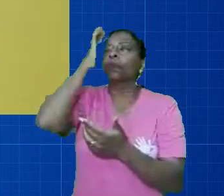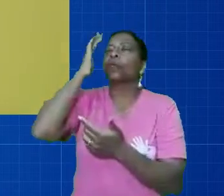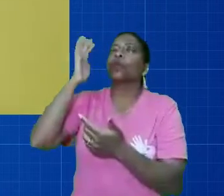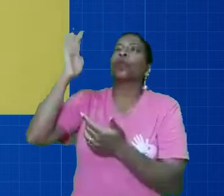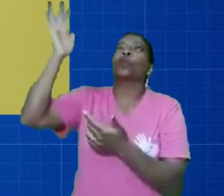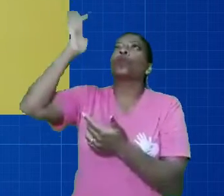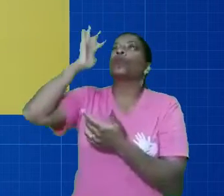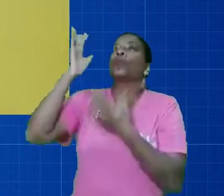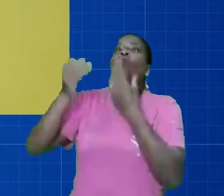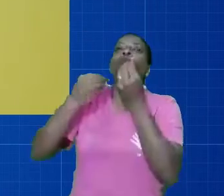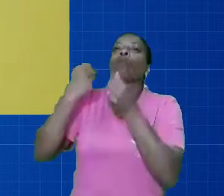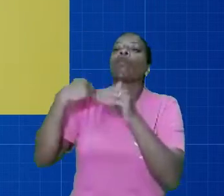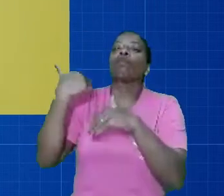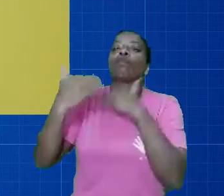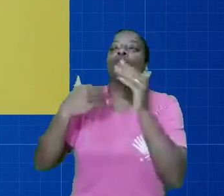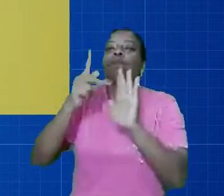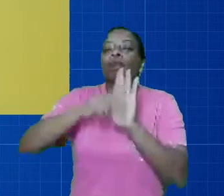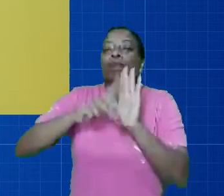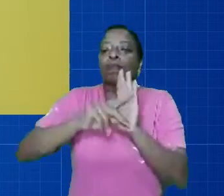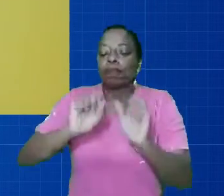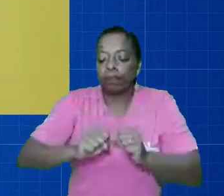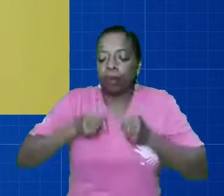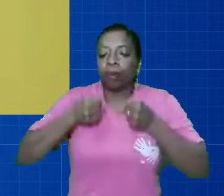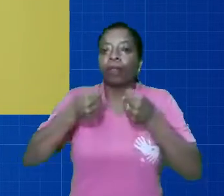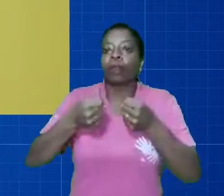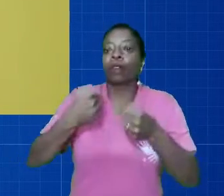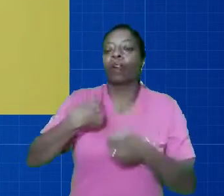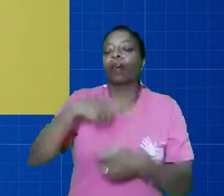que a Jaide, quando estava na coordenação,